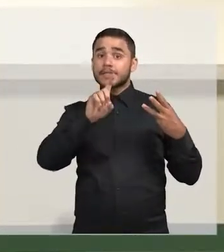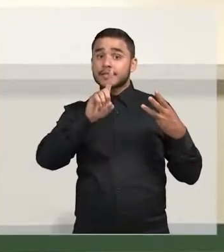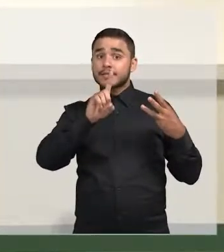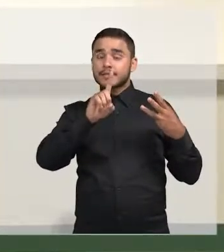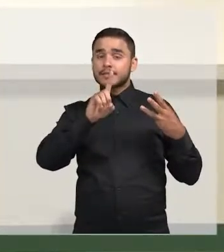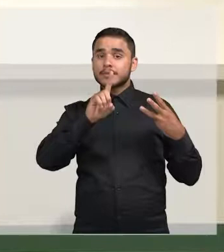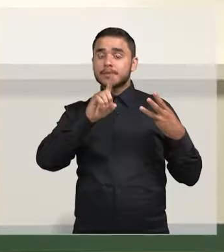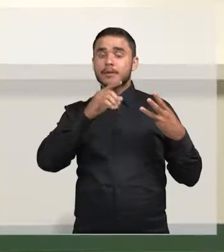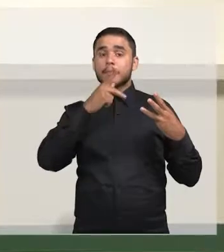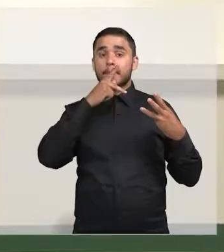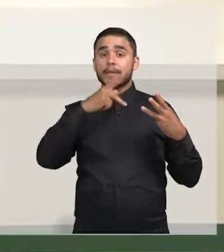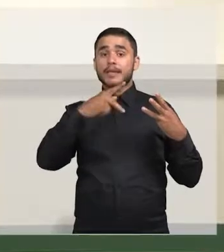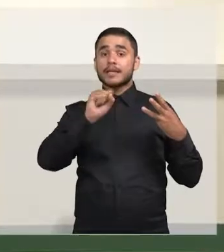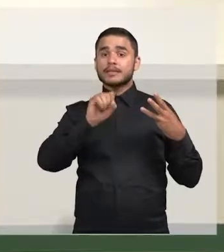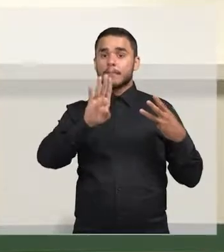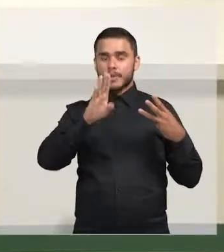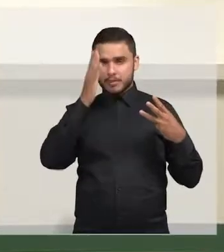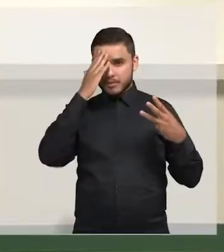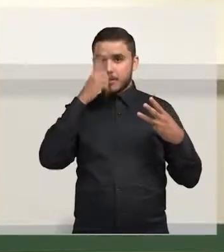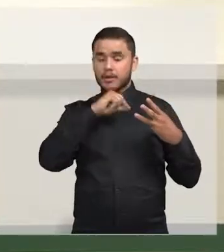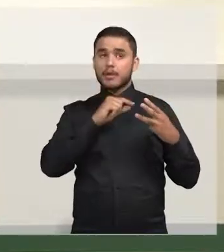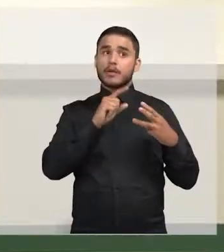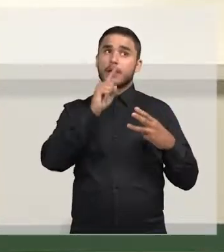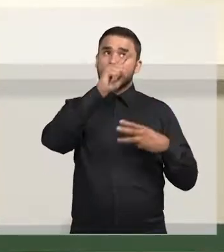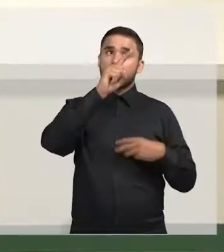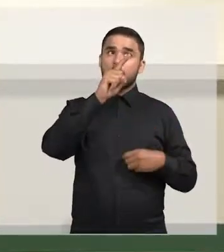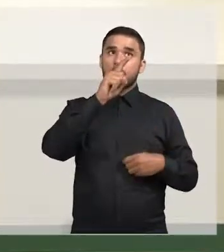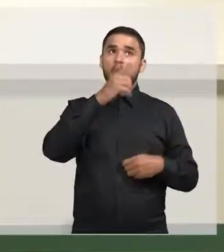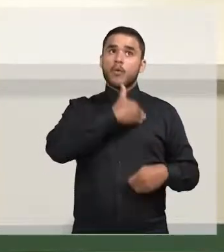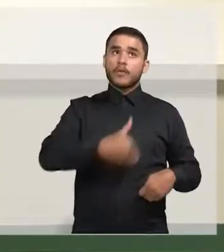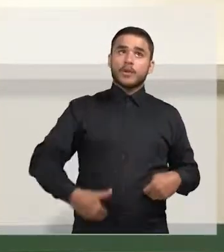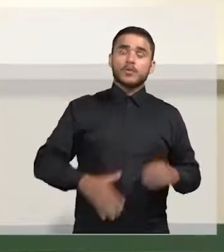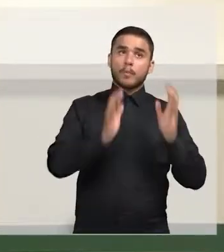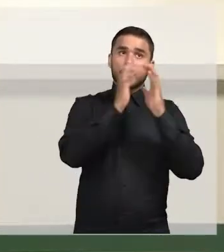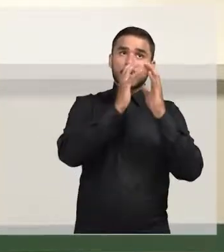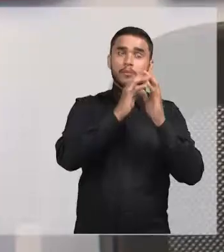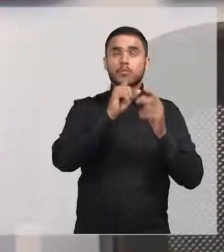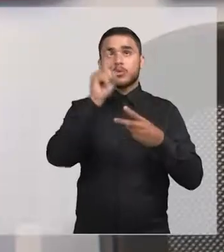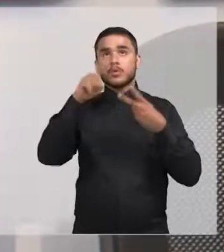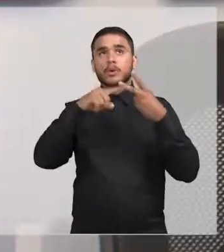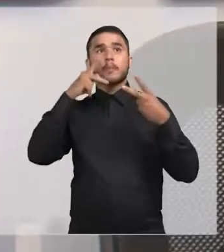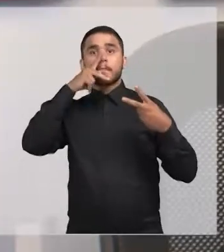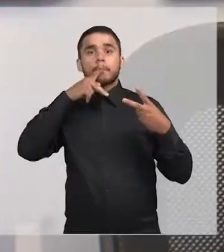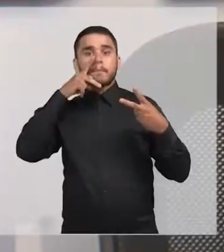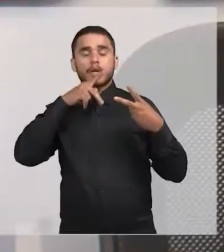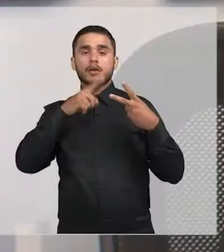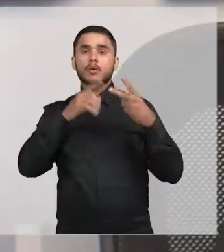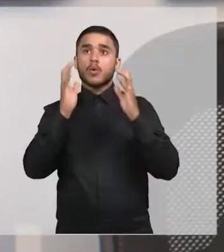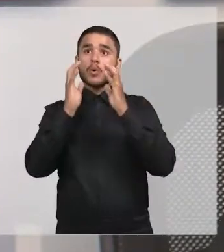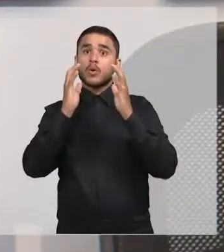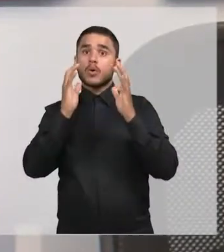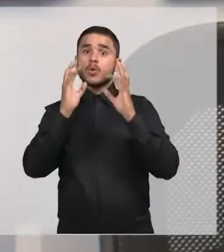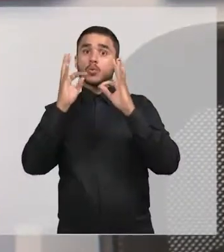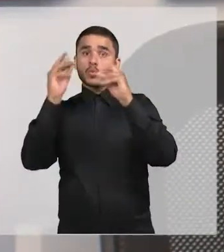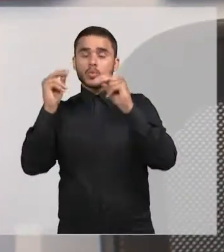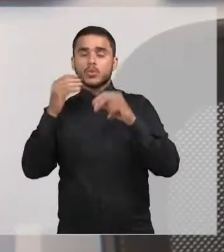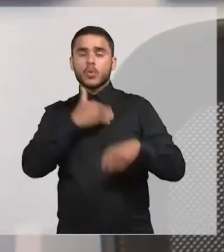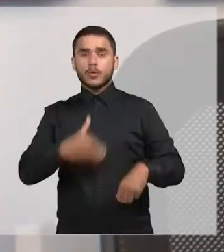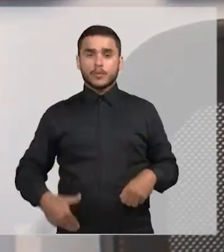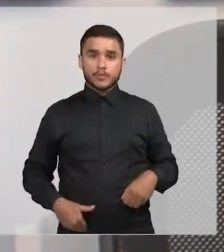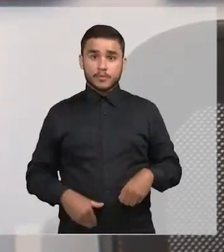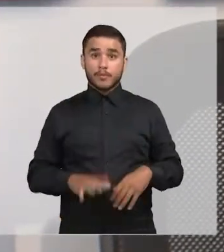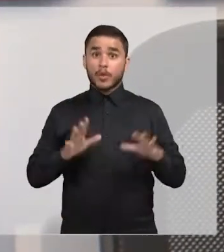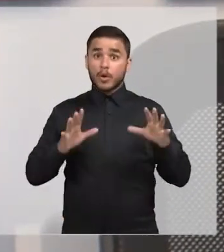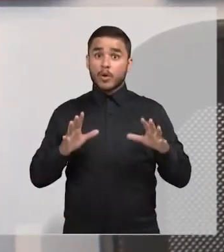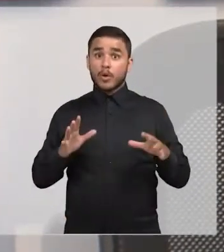eleitos do PSB é de Pernambuco e da Paraíba. E o que acontece na minha avaliação? A direção nacional, Partido Socialista